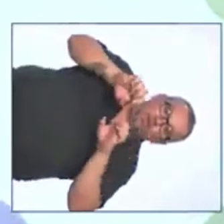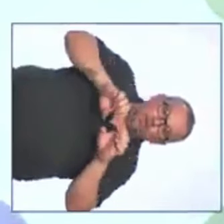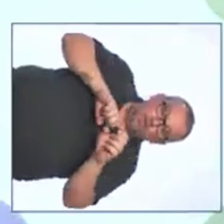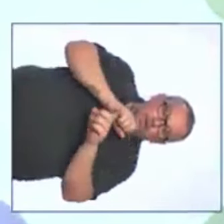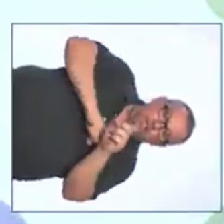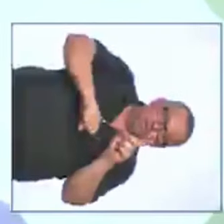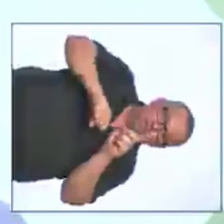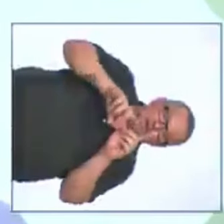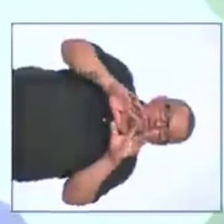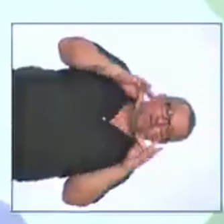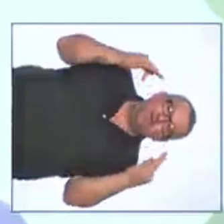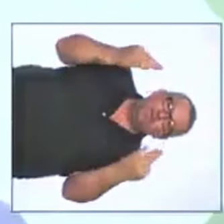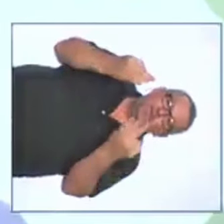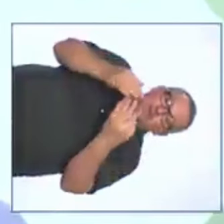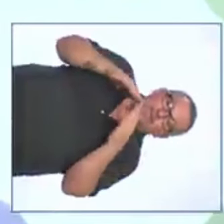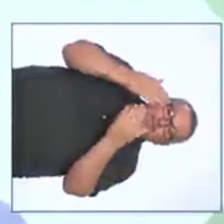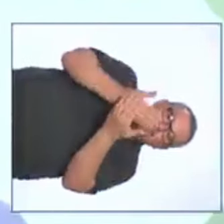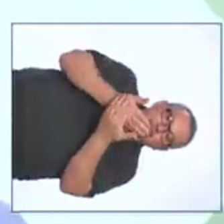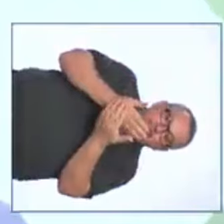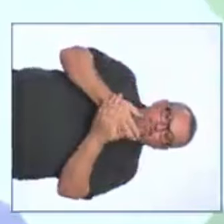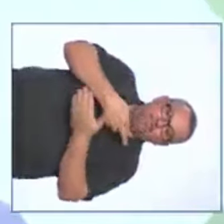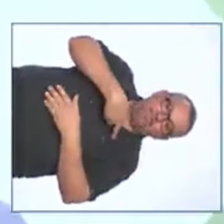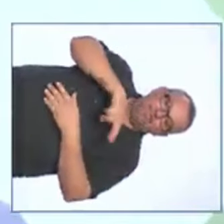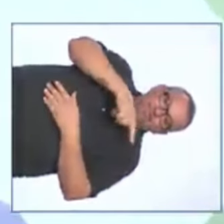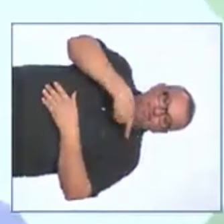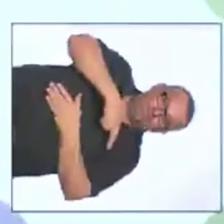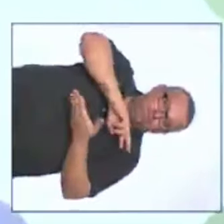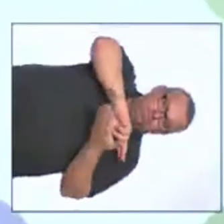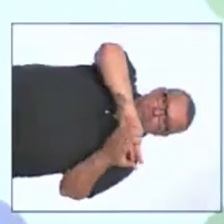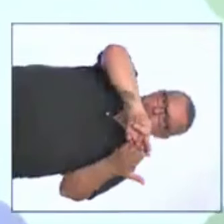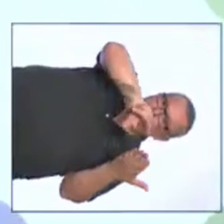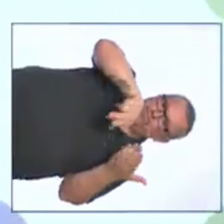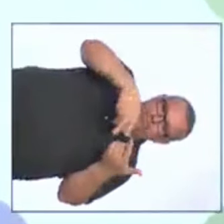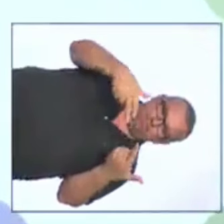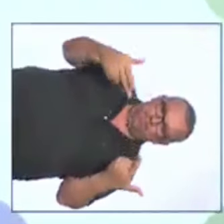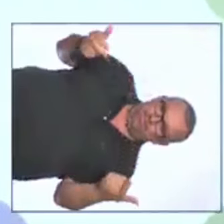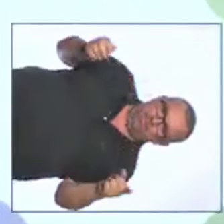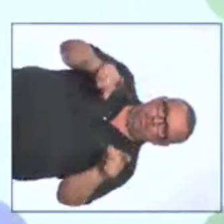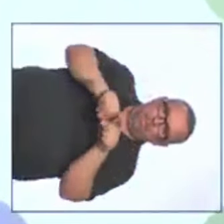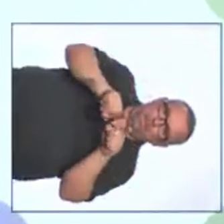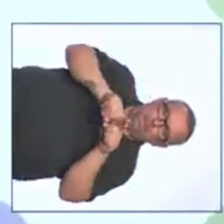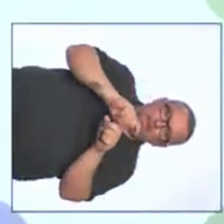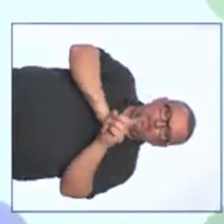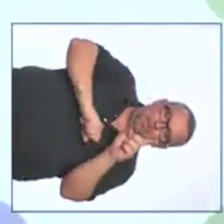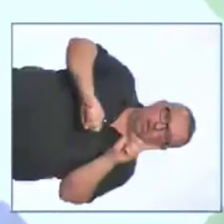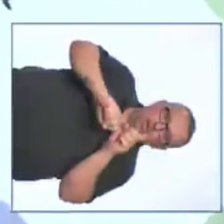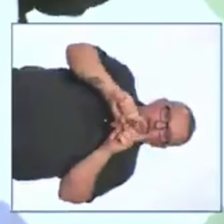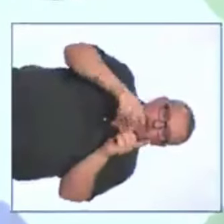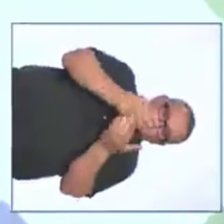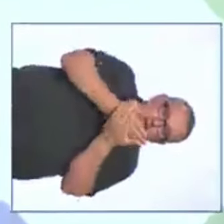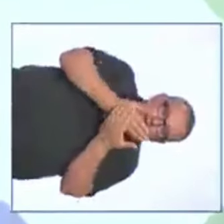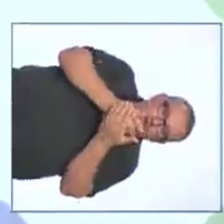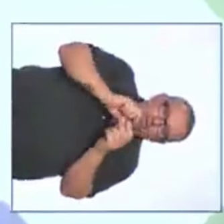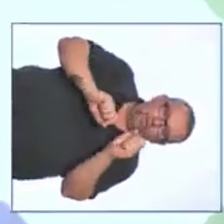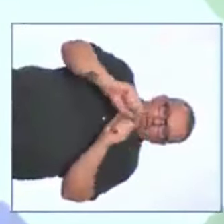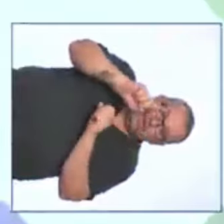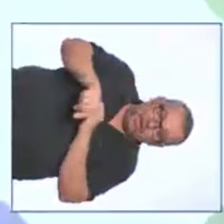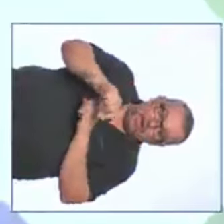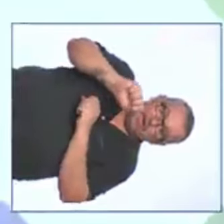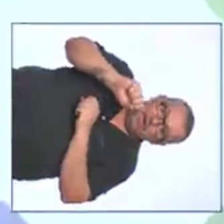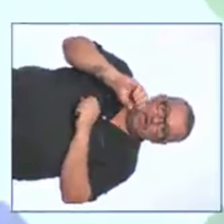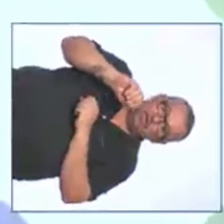como família escola religião entre outras coisas então na verdade a sociologia é um estudo do que é a